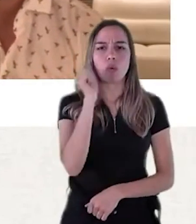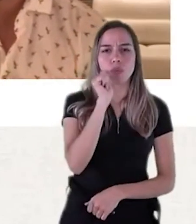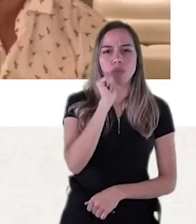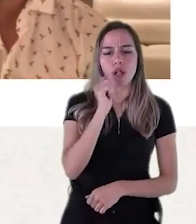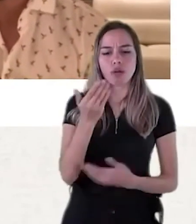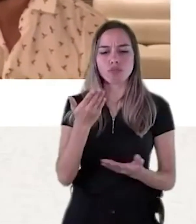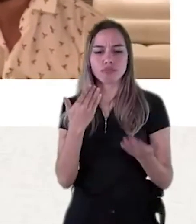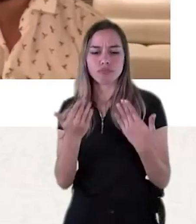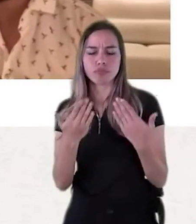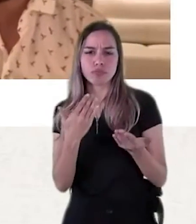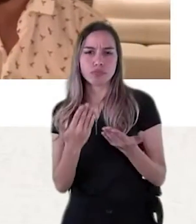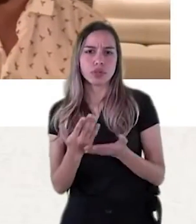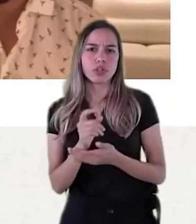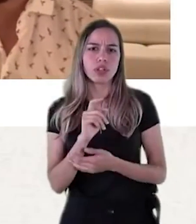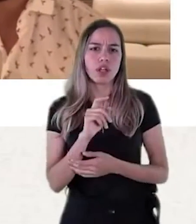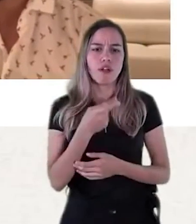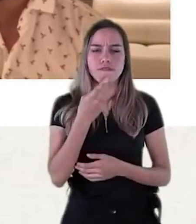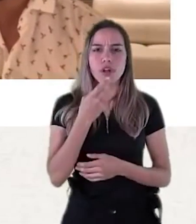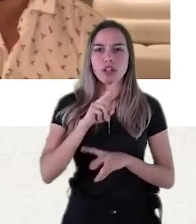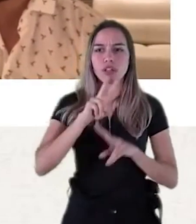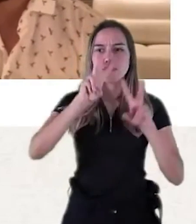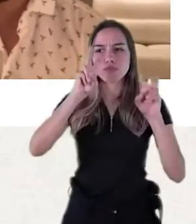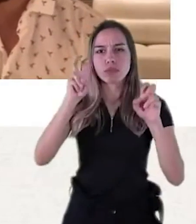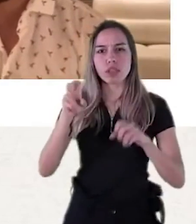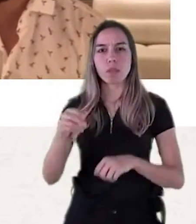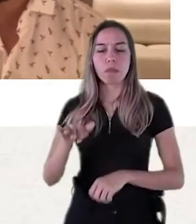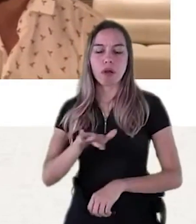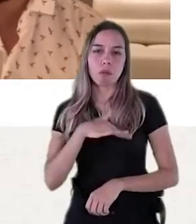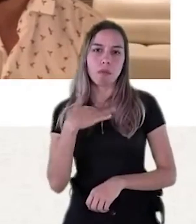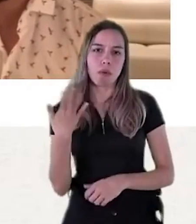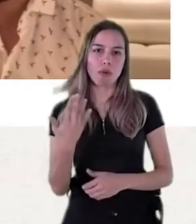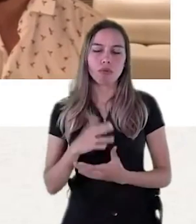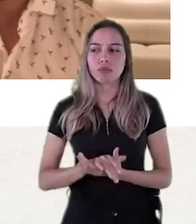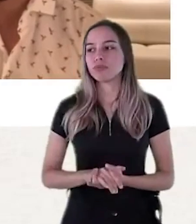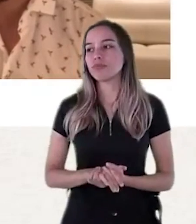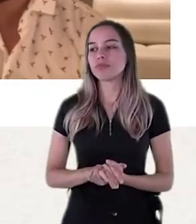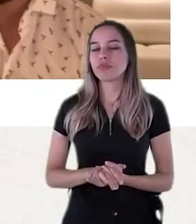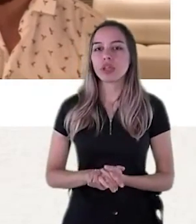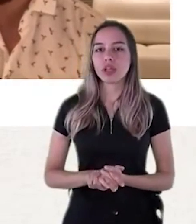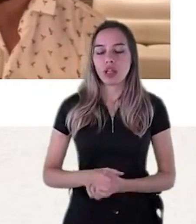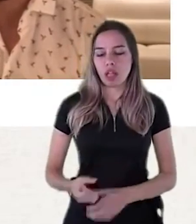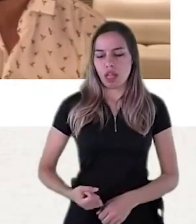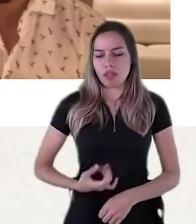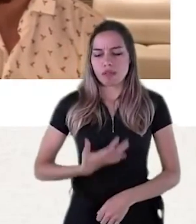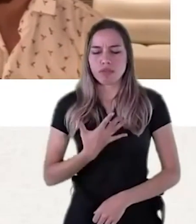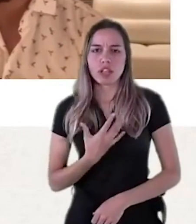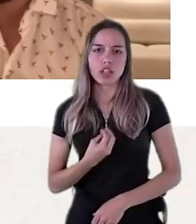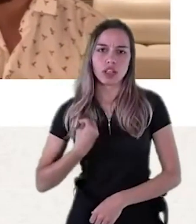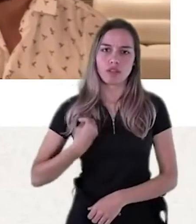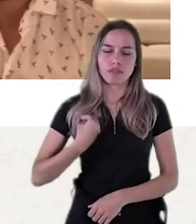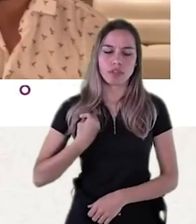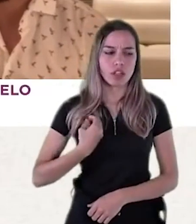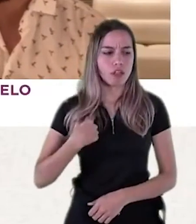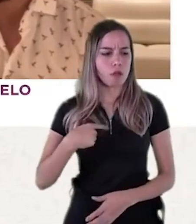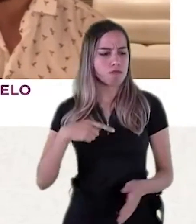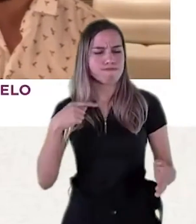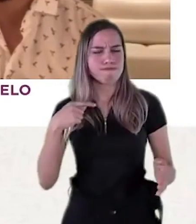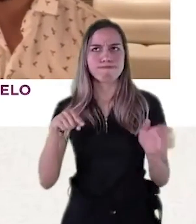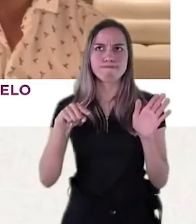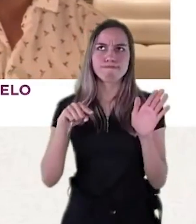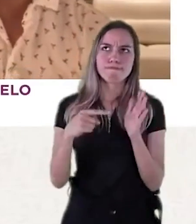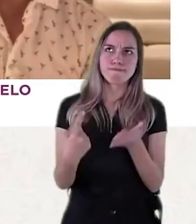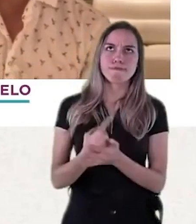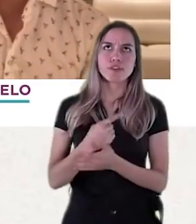questões da vida. Eu achei ele tão contemporâneo, tão atual, que a pergunta que eu fiz é a seguinte: será que você conseguiu fazer esse